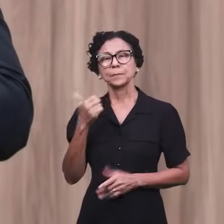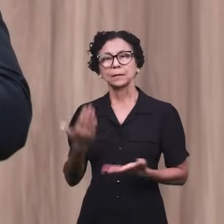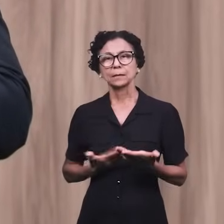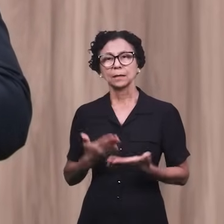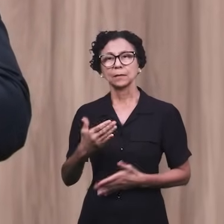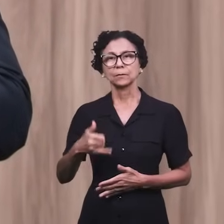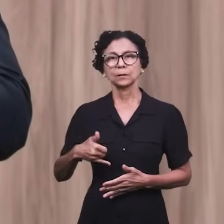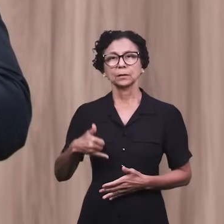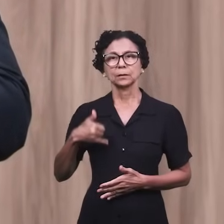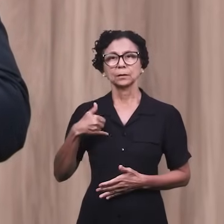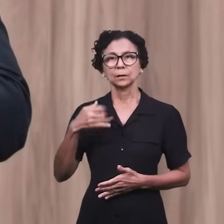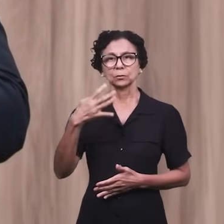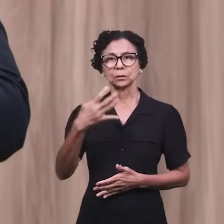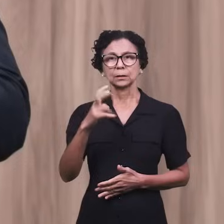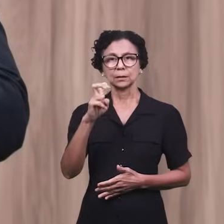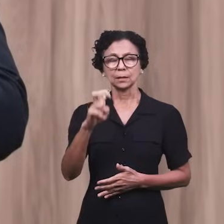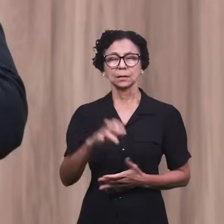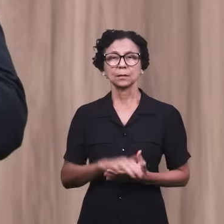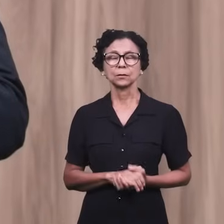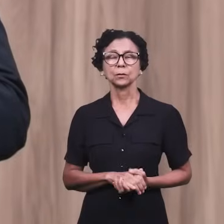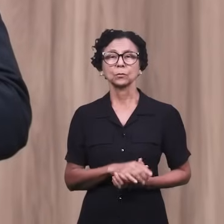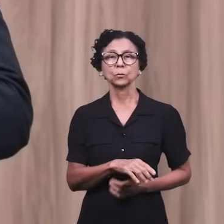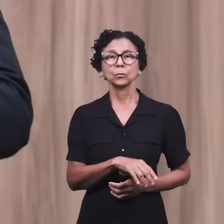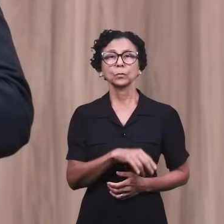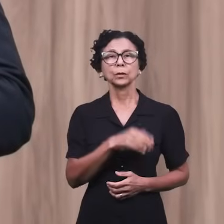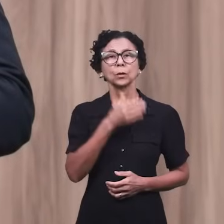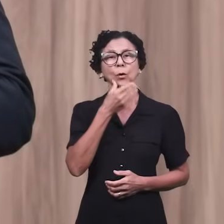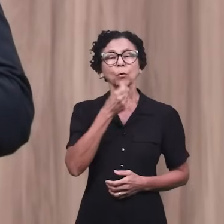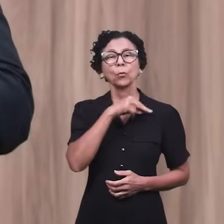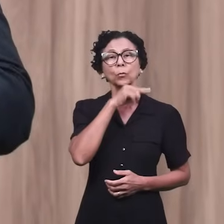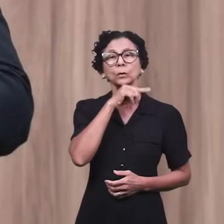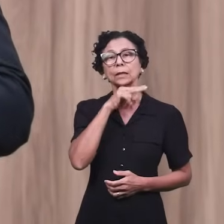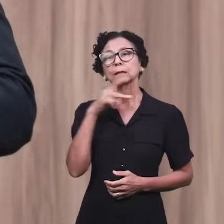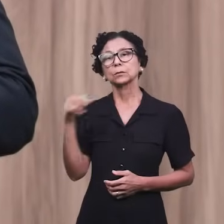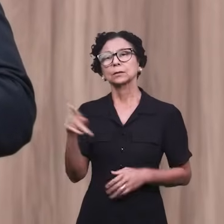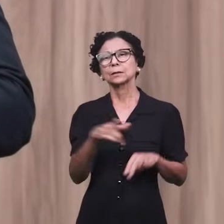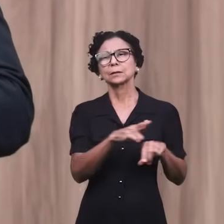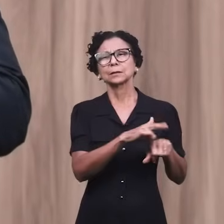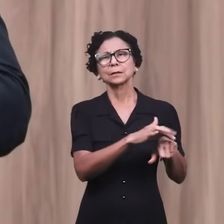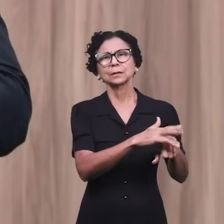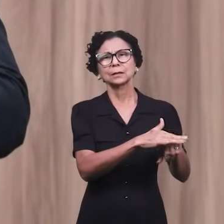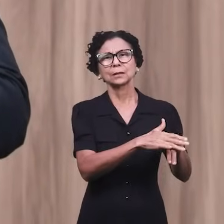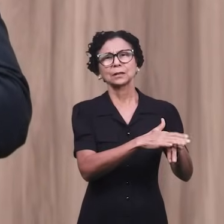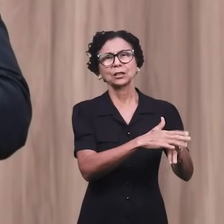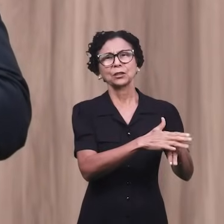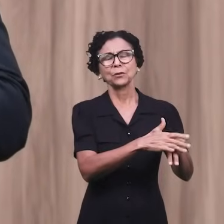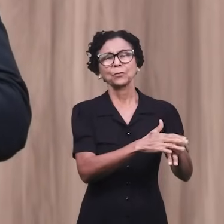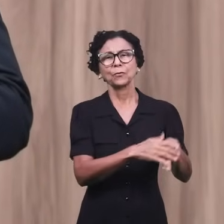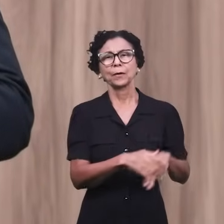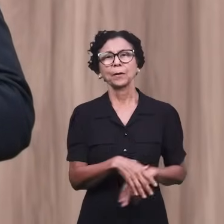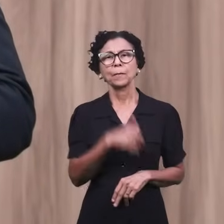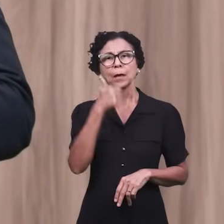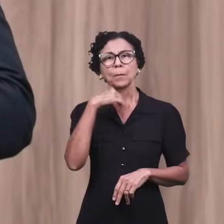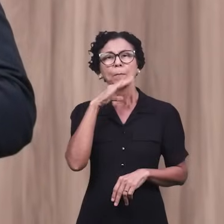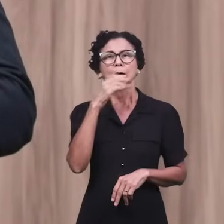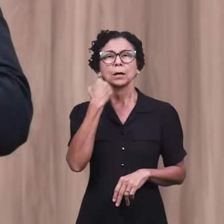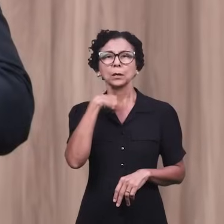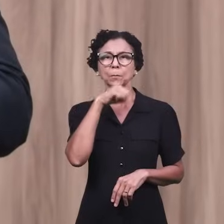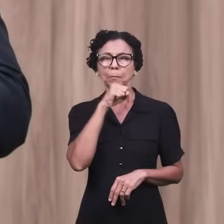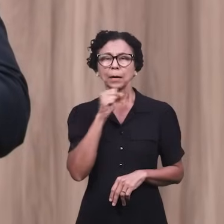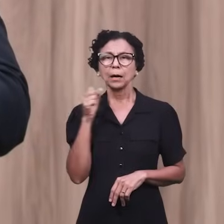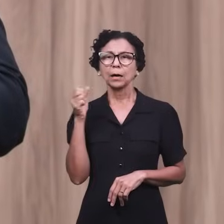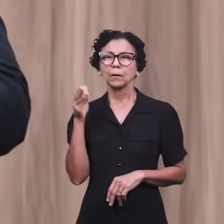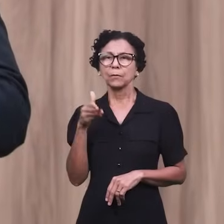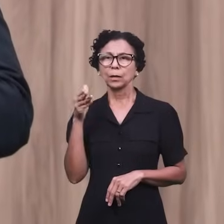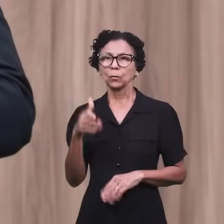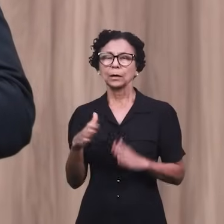que tem 10 anos de idade, está muito enfermo. Os pais da criança não frequentam nenhuma igreja e